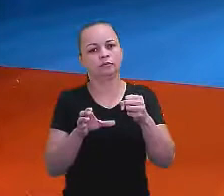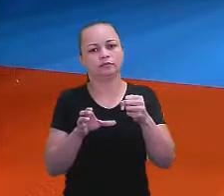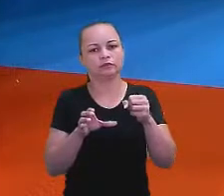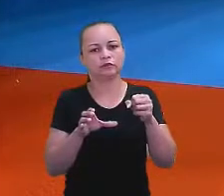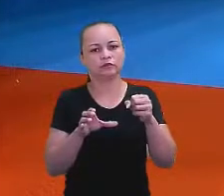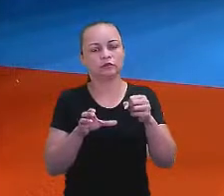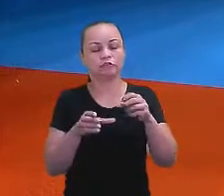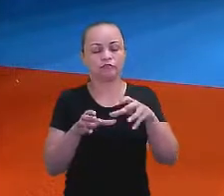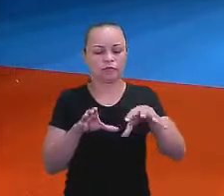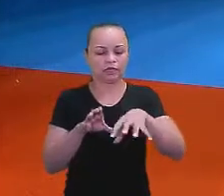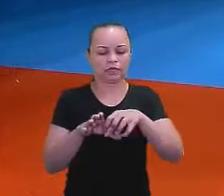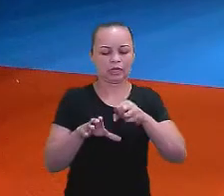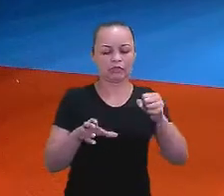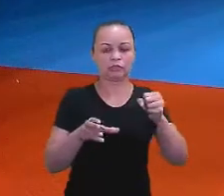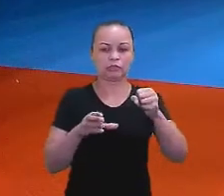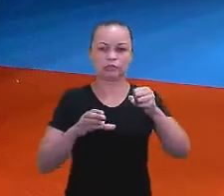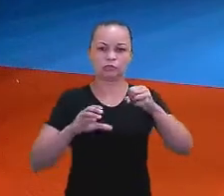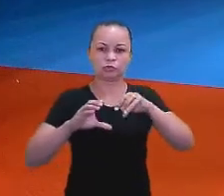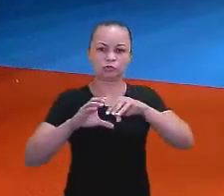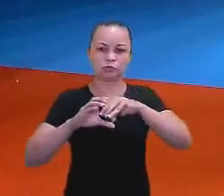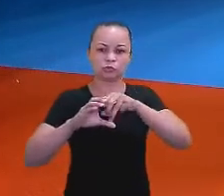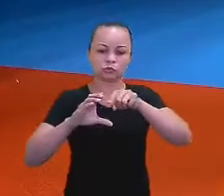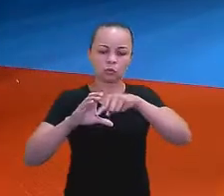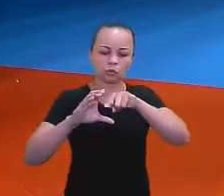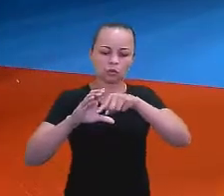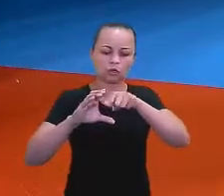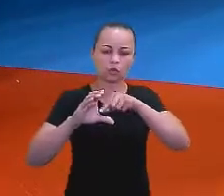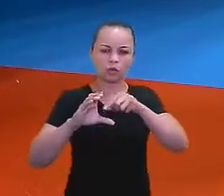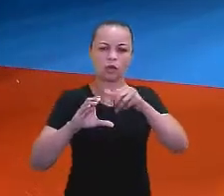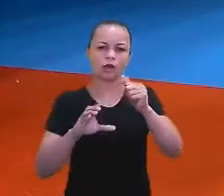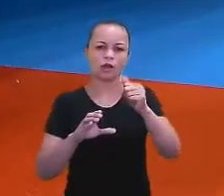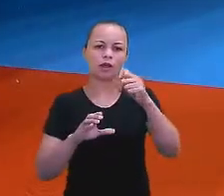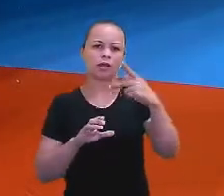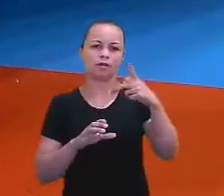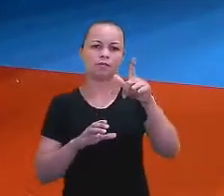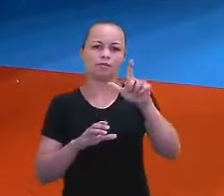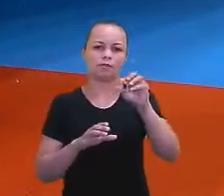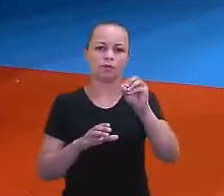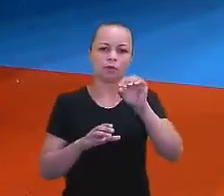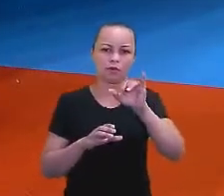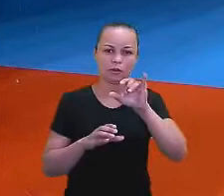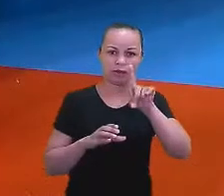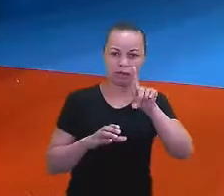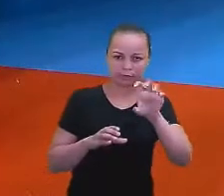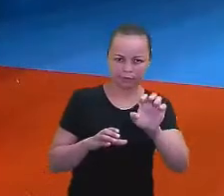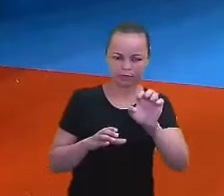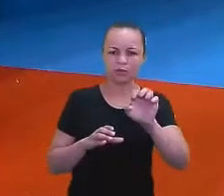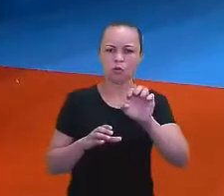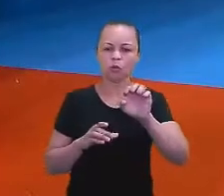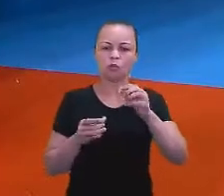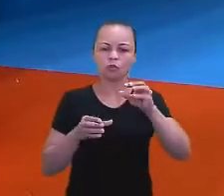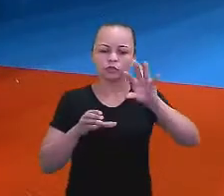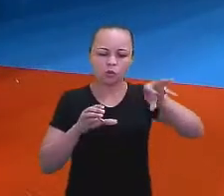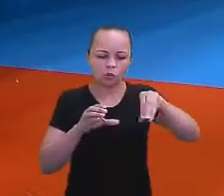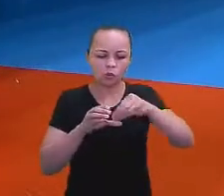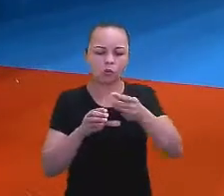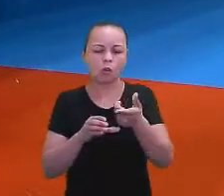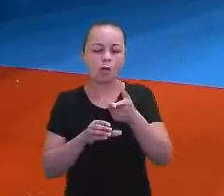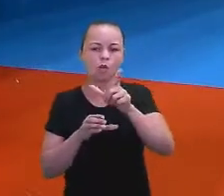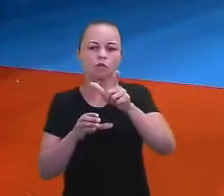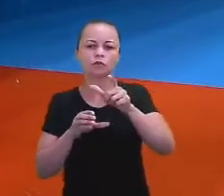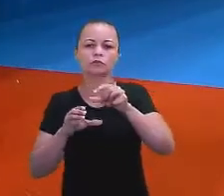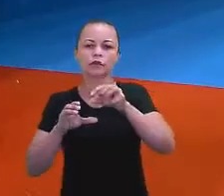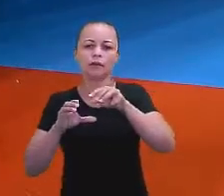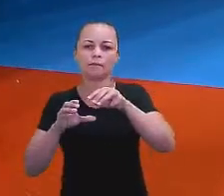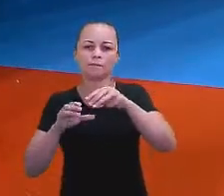feita a retirada do núcleo haploide e se colocou a célula mamária, justamente, que é uma célula o quê?